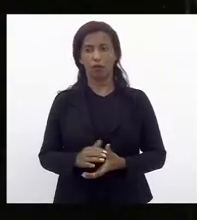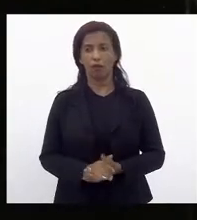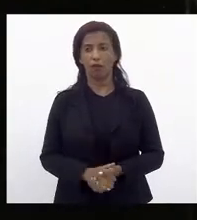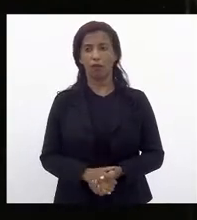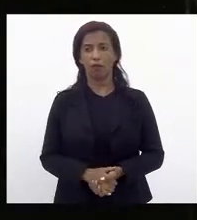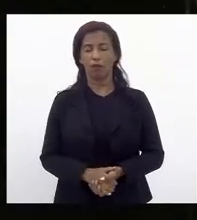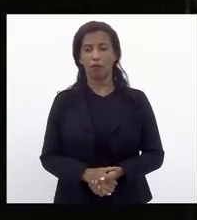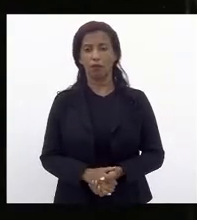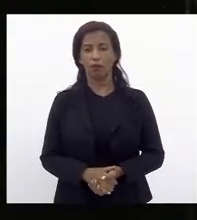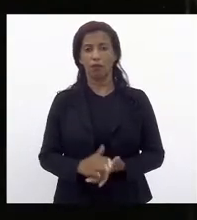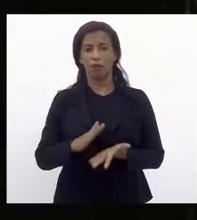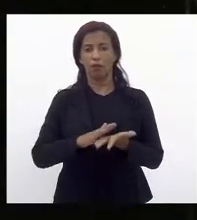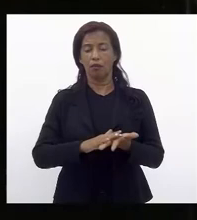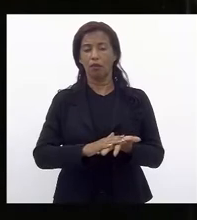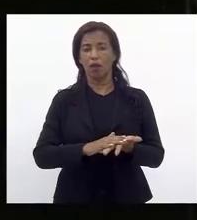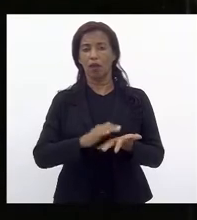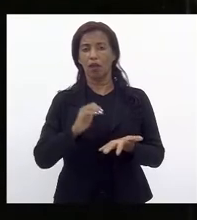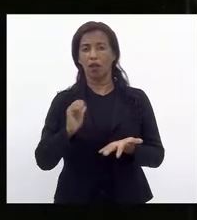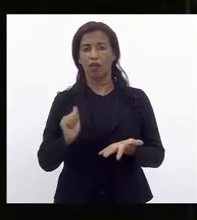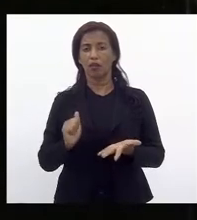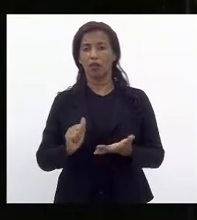a retirada de...